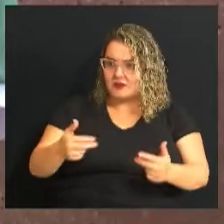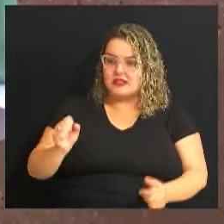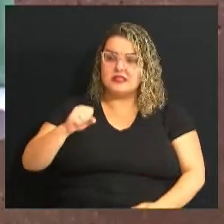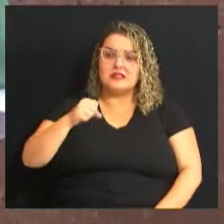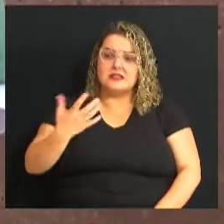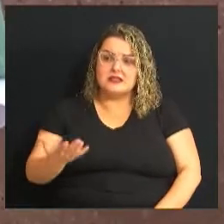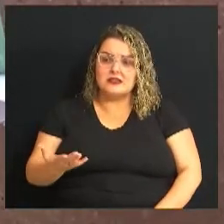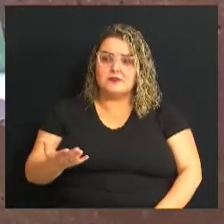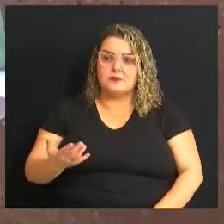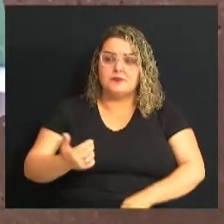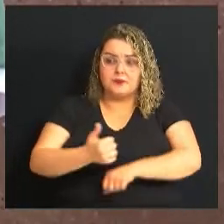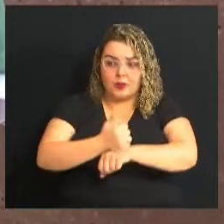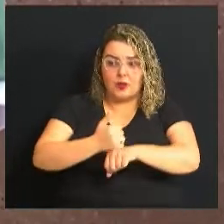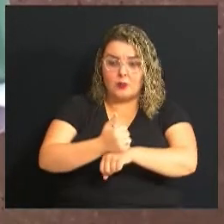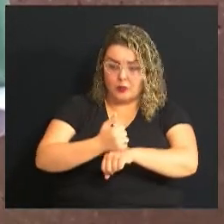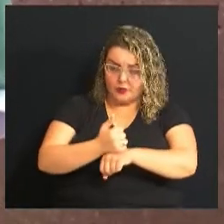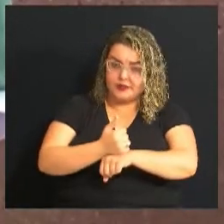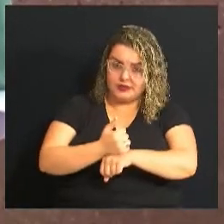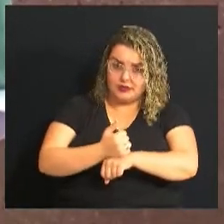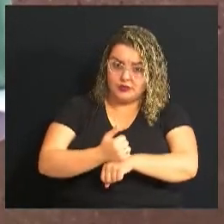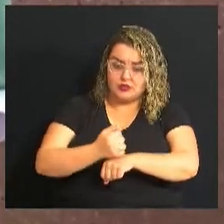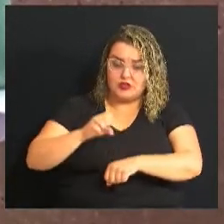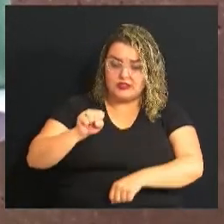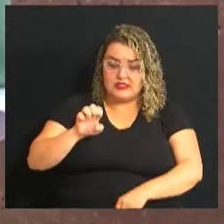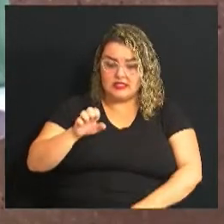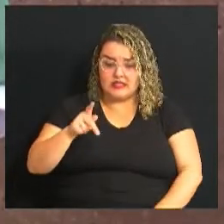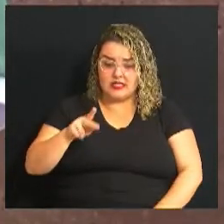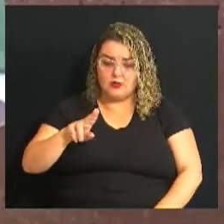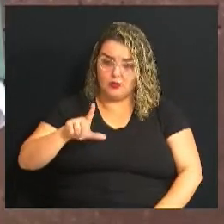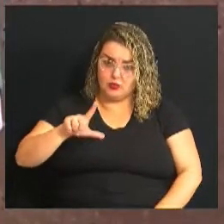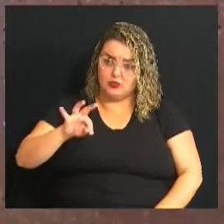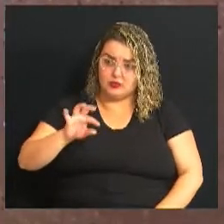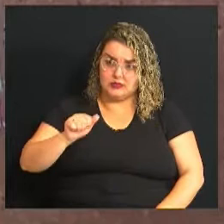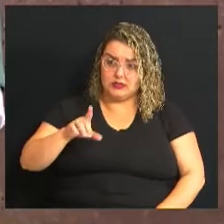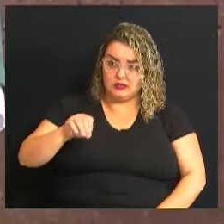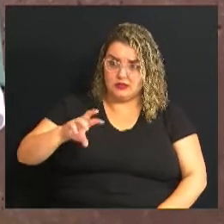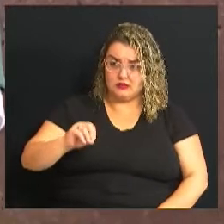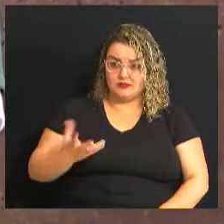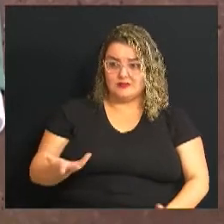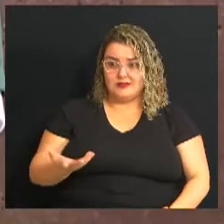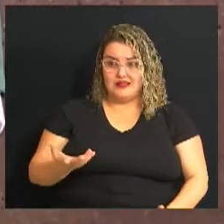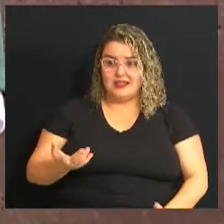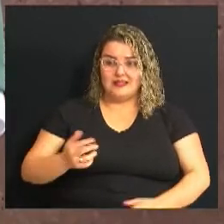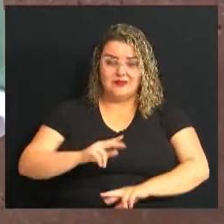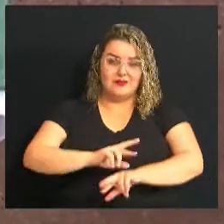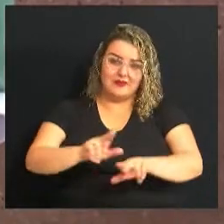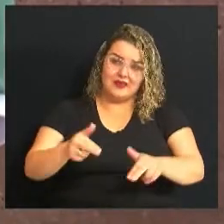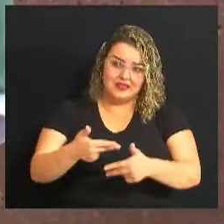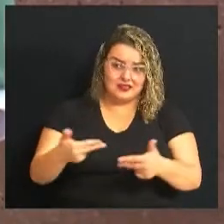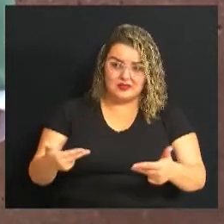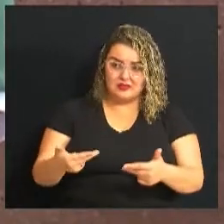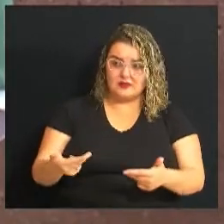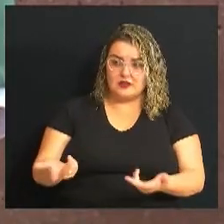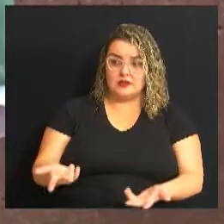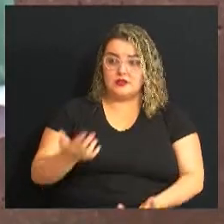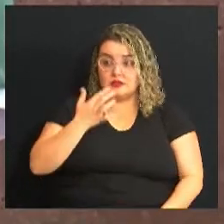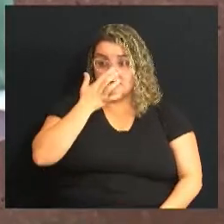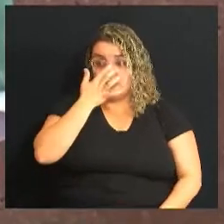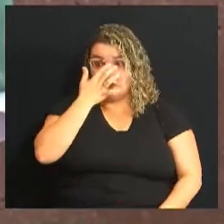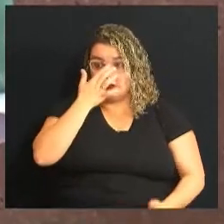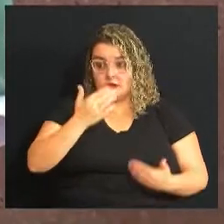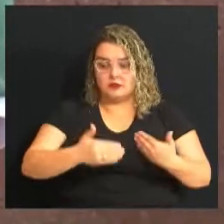o sepultador ele é uma profissão que abrange muita coisa, né, em si. Ele faz desde o processo